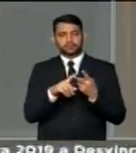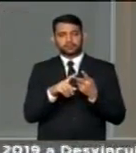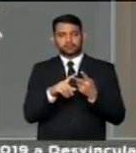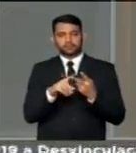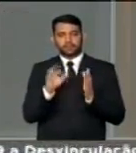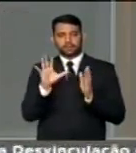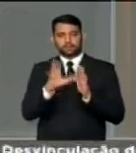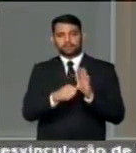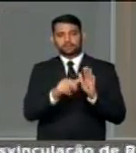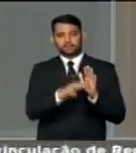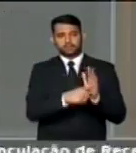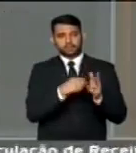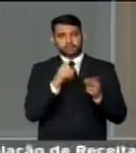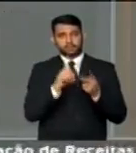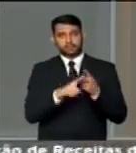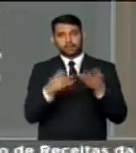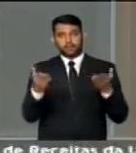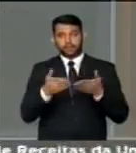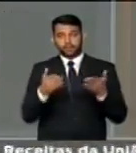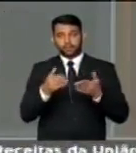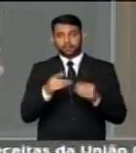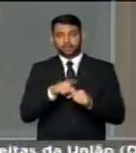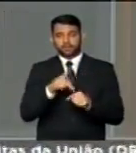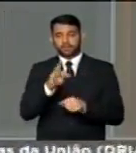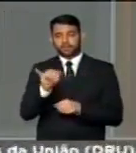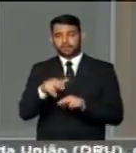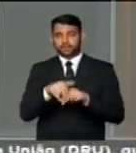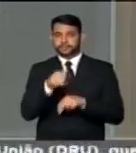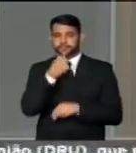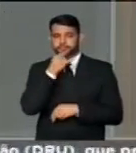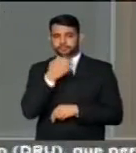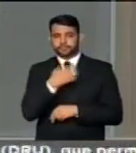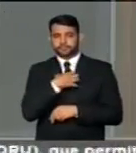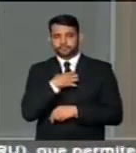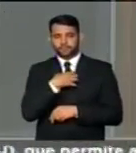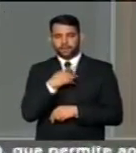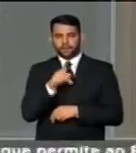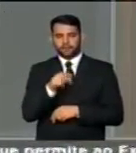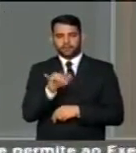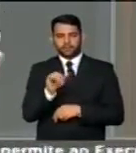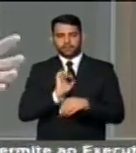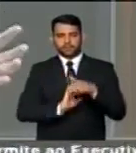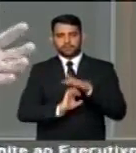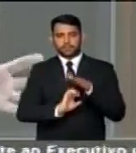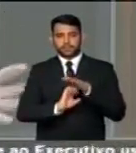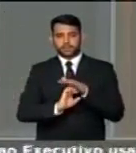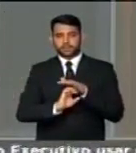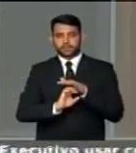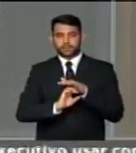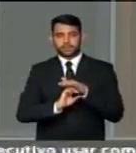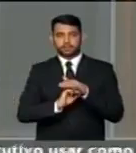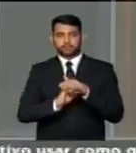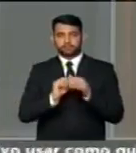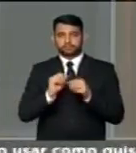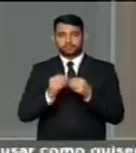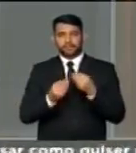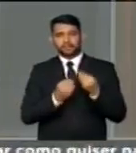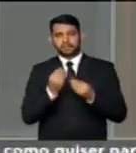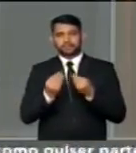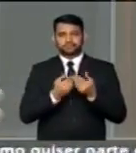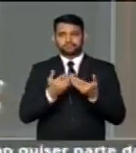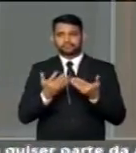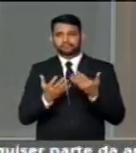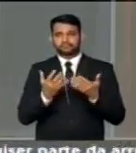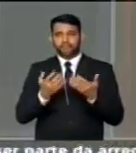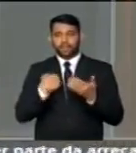da roubalheira. E hoje a Petrobras, infelizmente, a Petrobras é uma empresa que está na corda bamba.